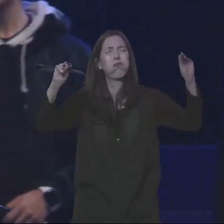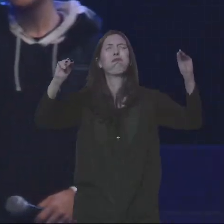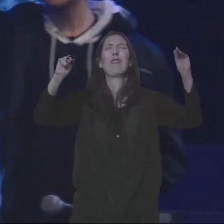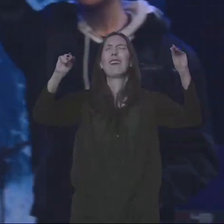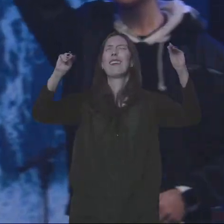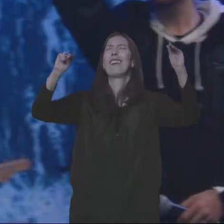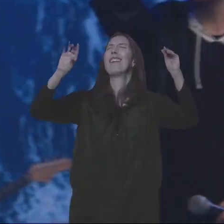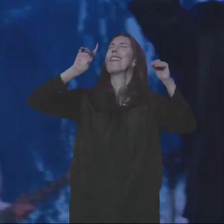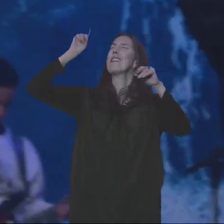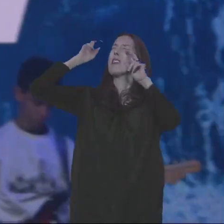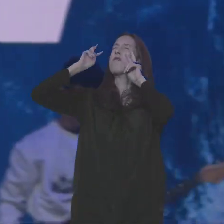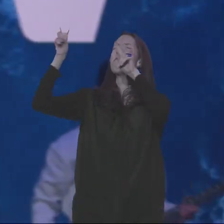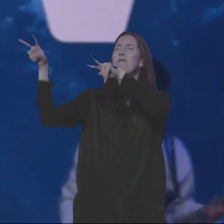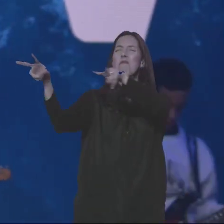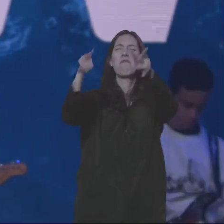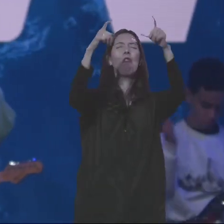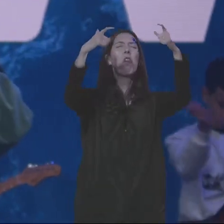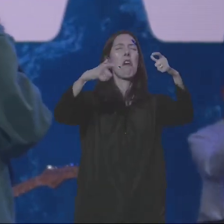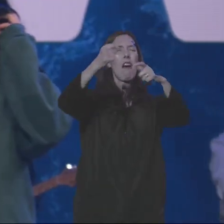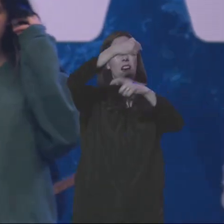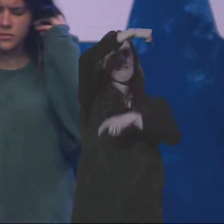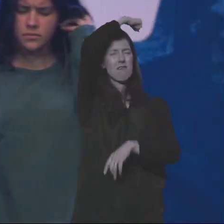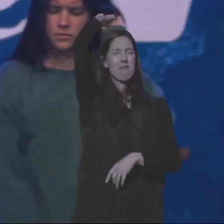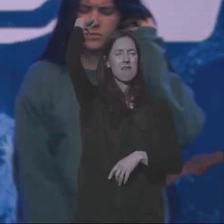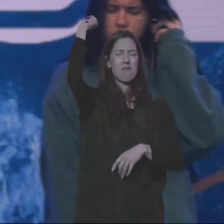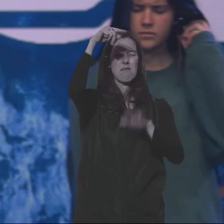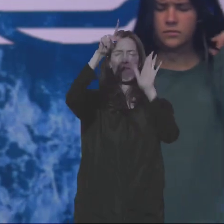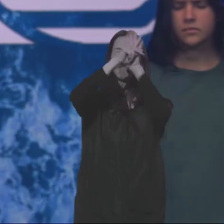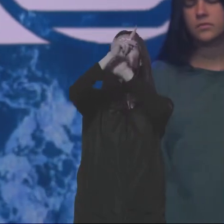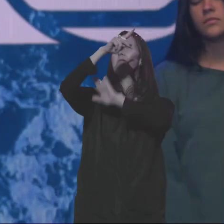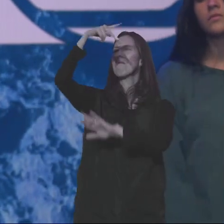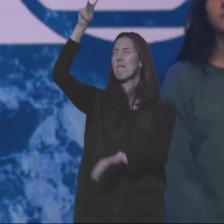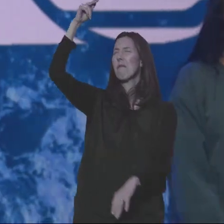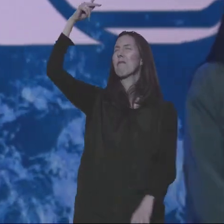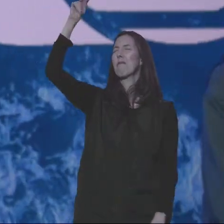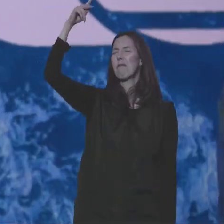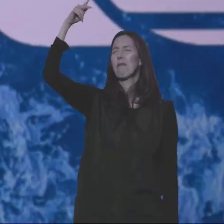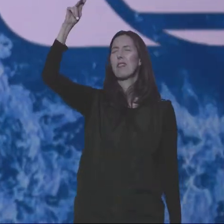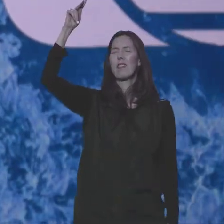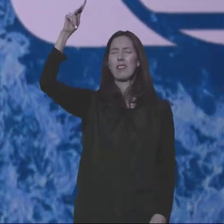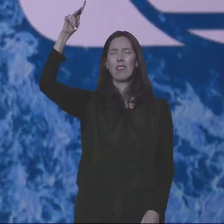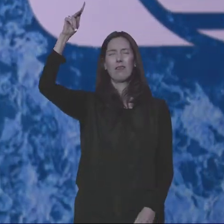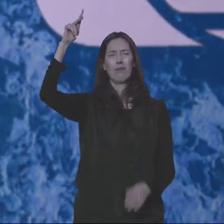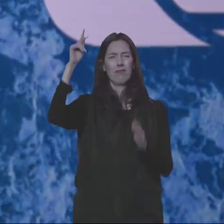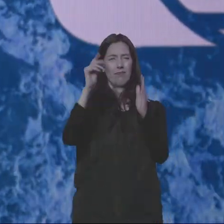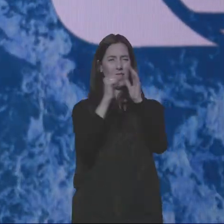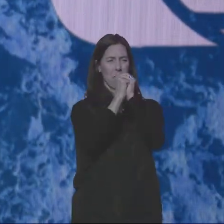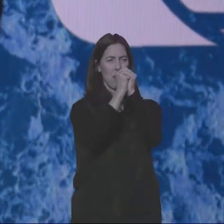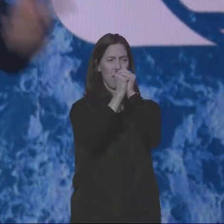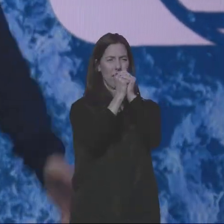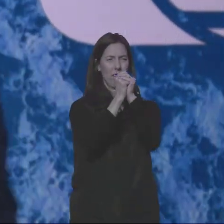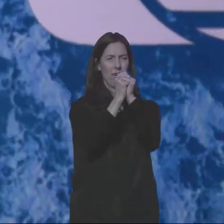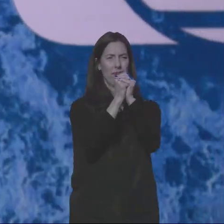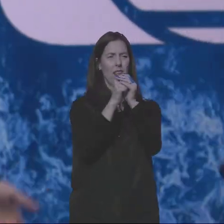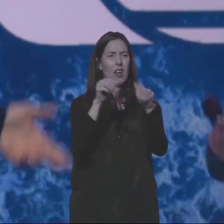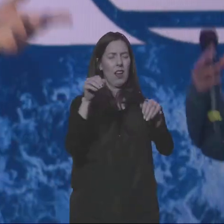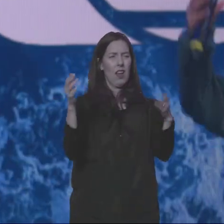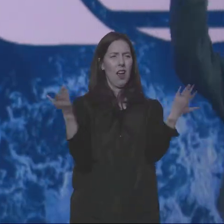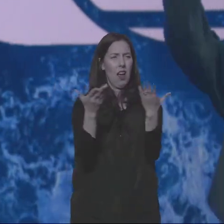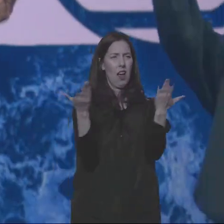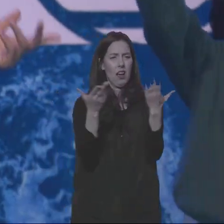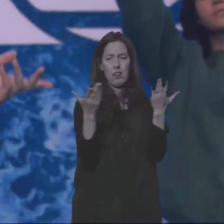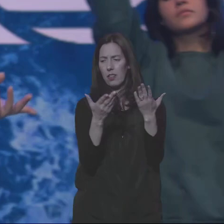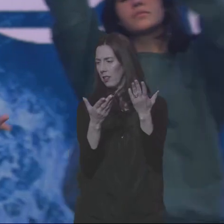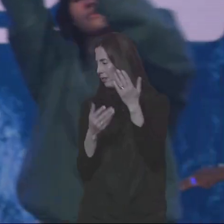acampamento santo, santo, santo ao Senhor. Fica de pé onde você está e estenda suas mãos aos céus. Vamos